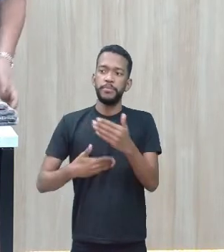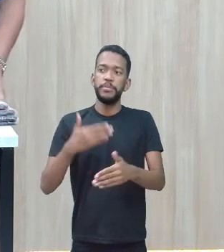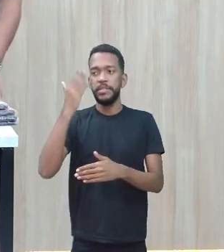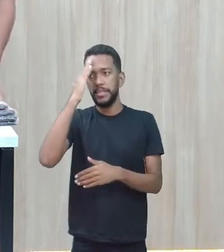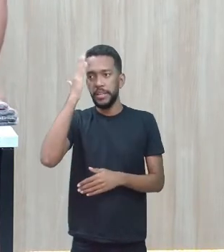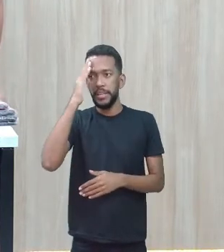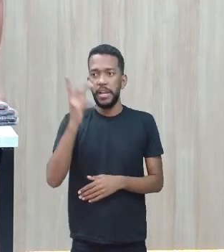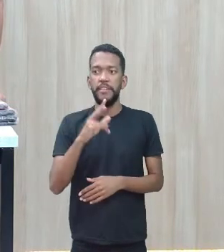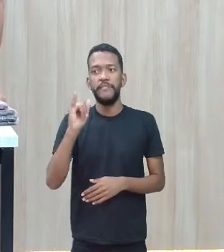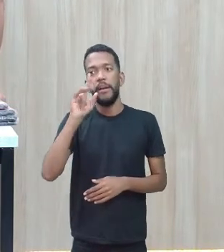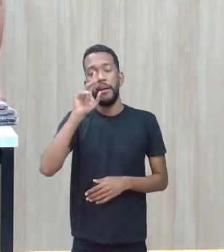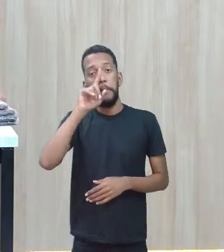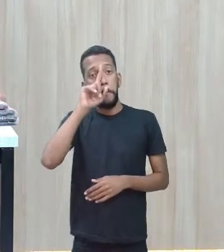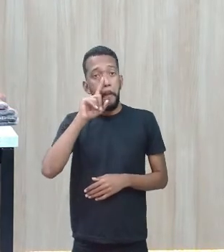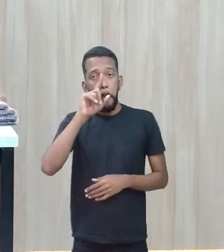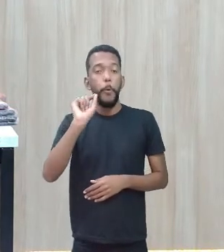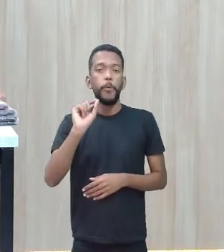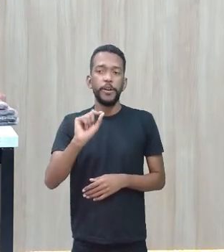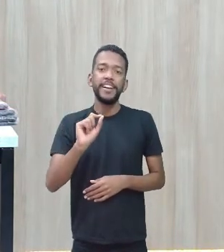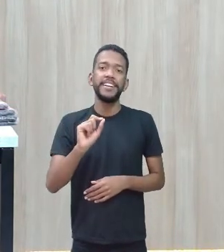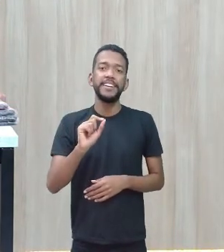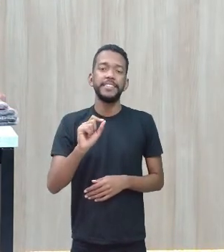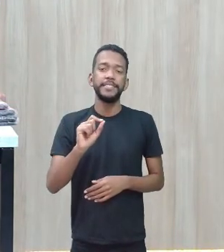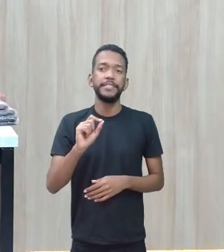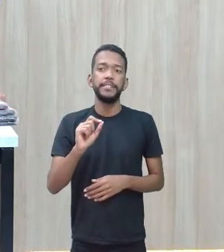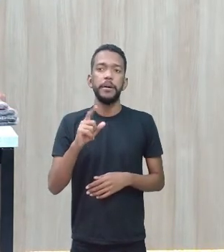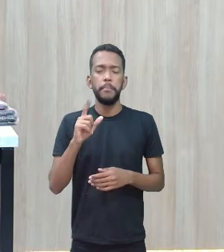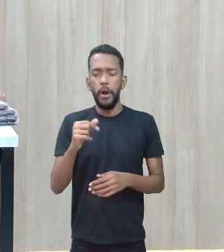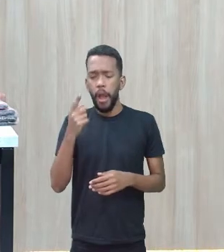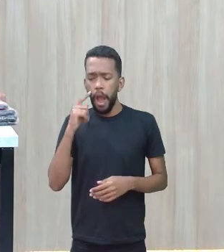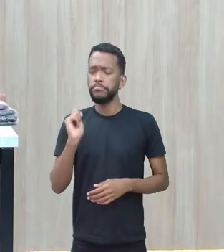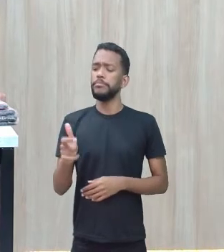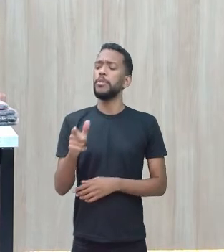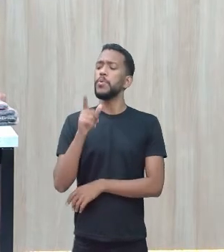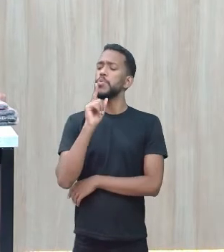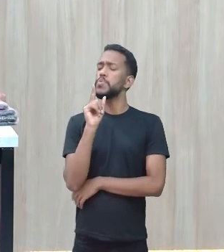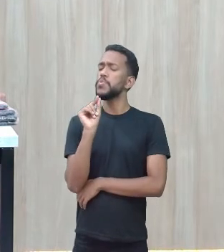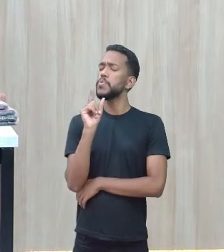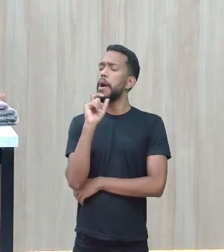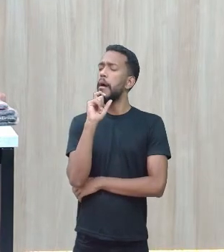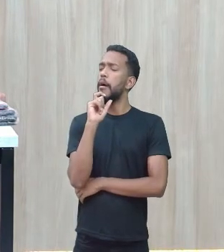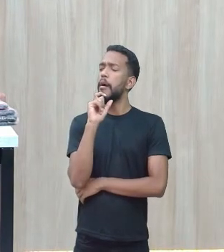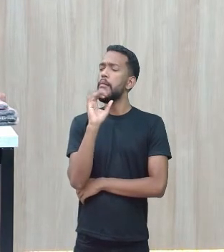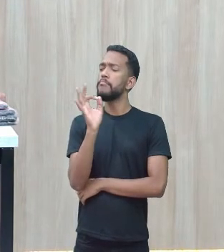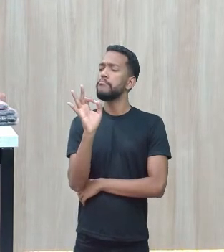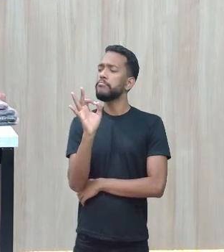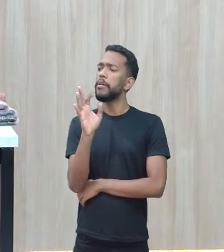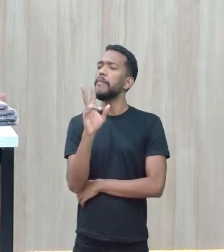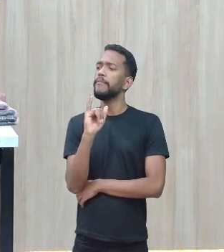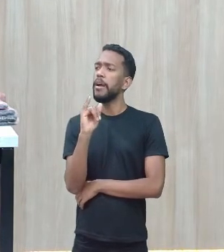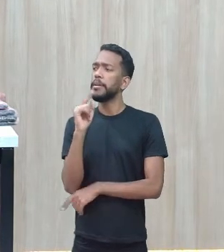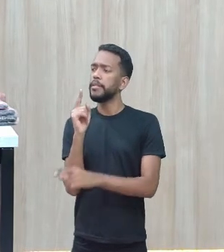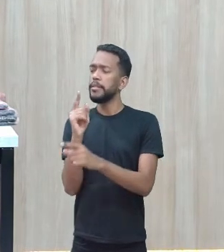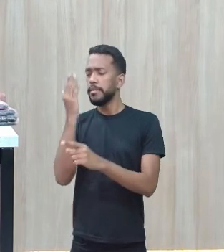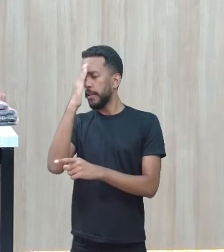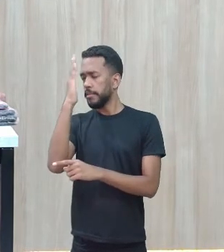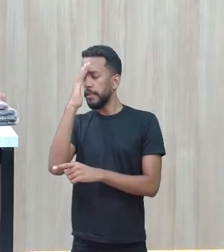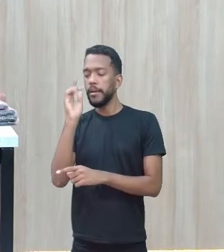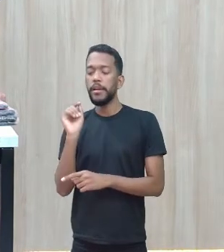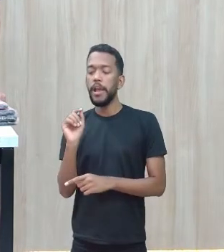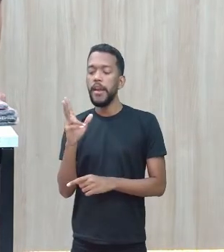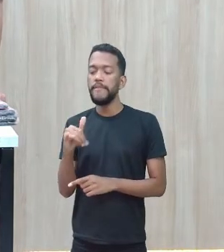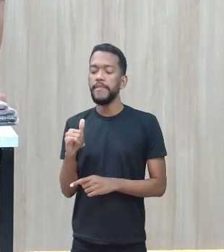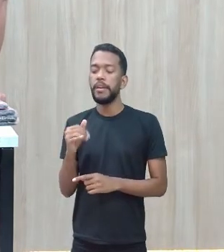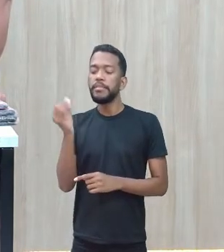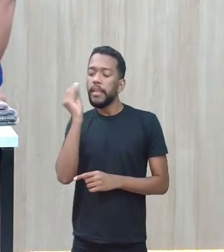arriscar o que é mistura homogênea e mistura heterogênea. Mas, professora, a senhora não disse para a gente ainda a diferença, porque a gente vai começar